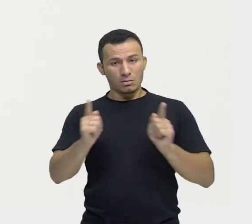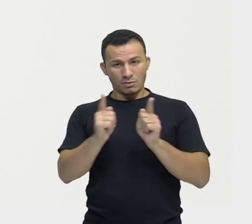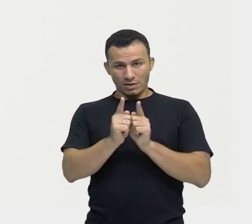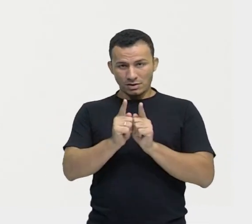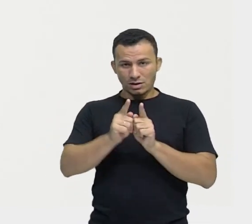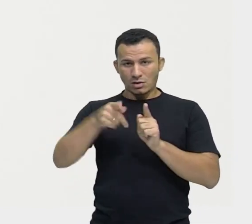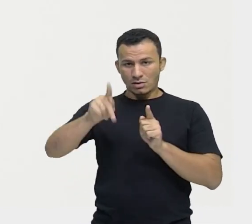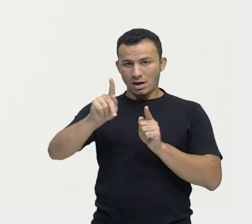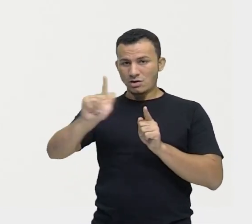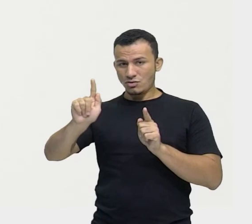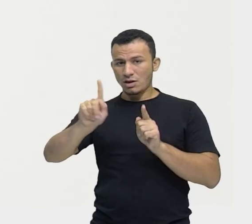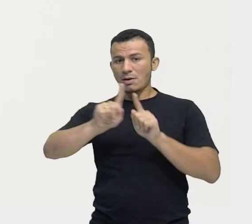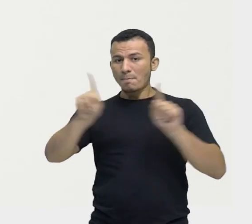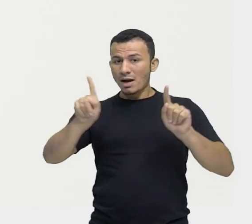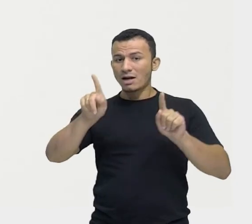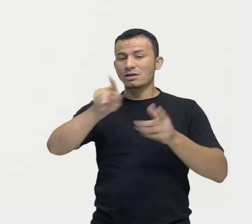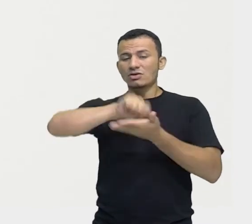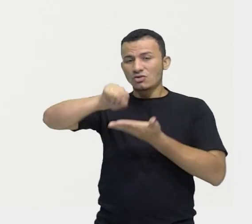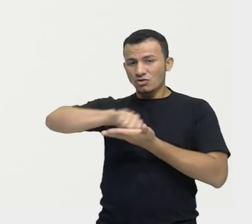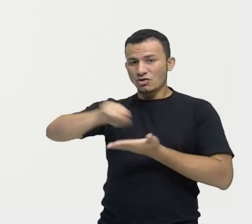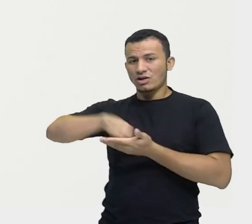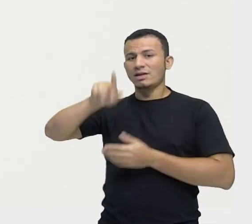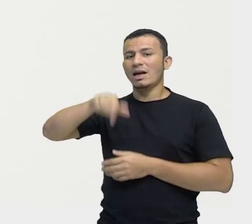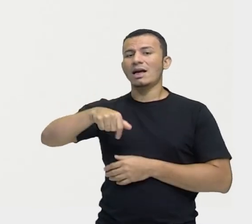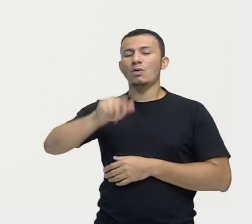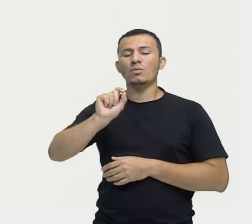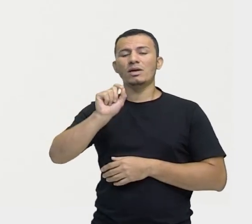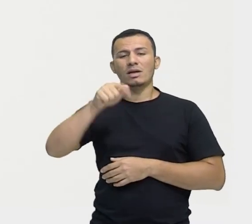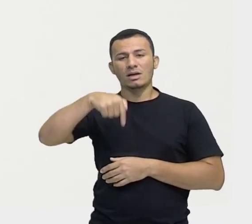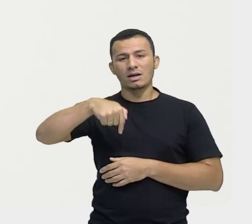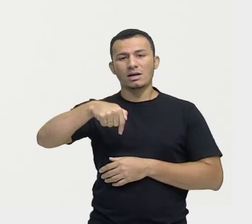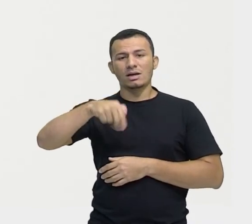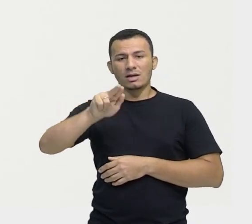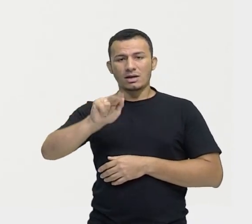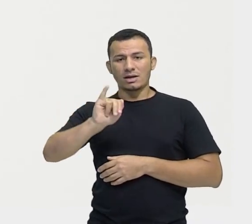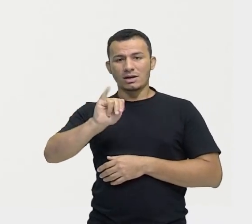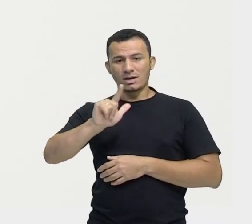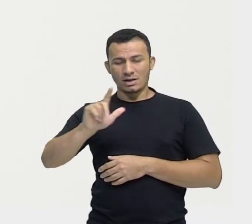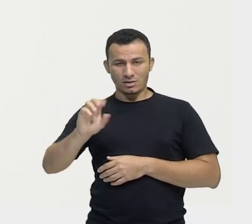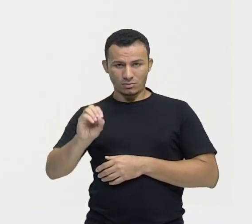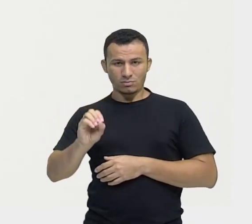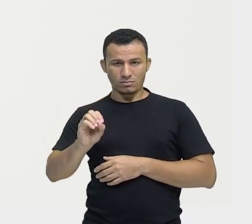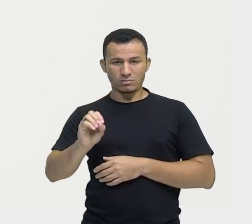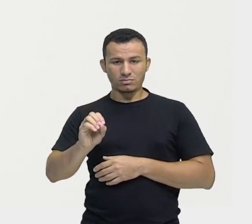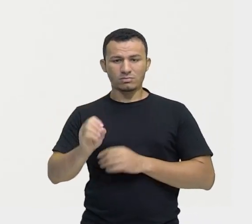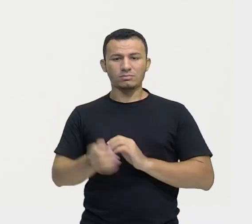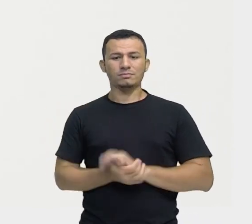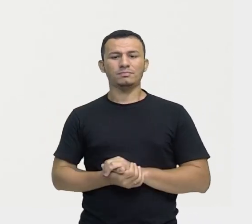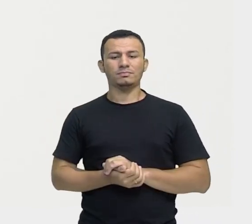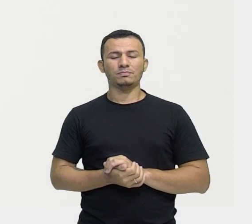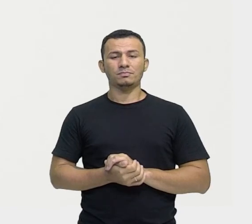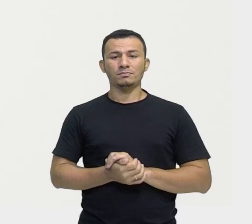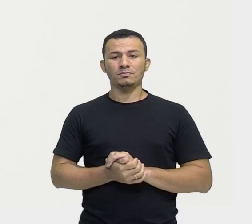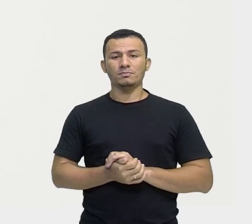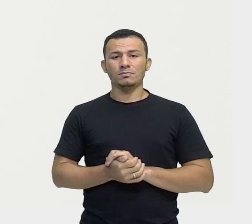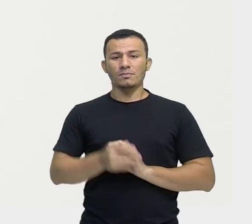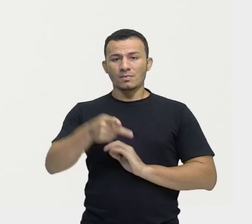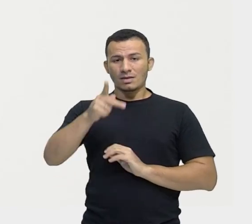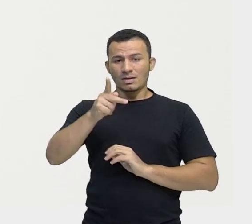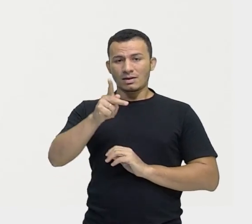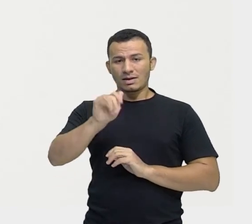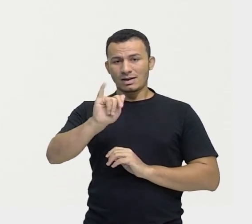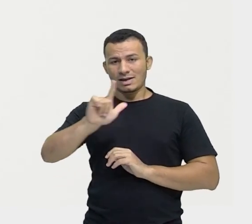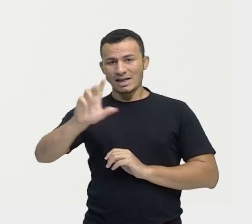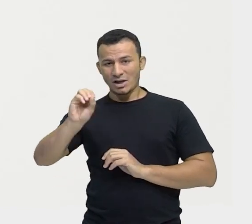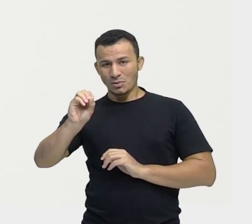mas quando você tiver que escrever, é quilo com U, tá certo? Esse quilo aqui com K não